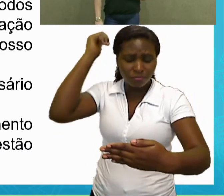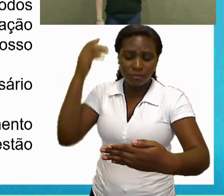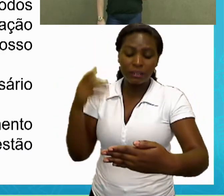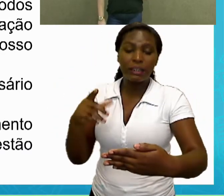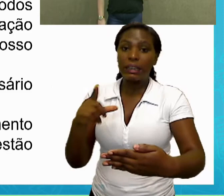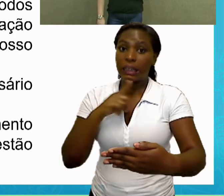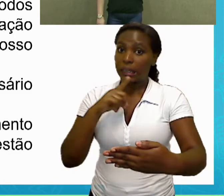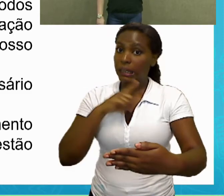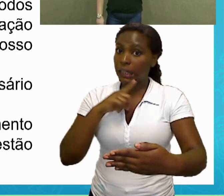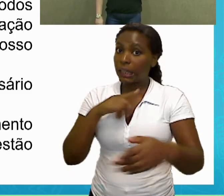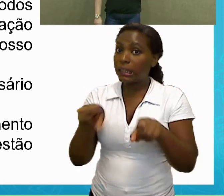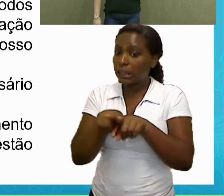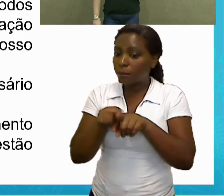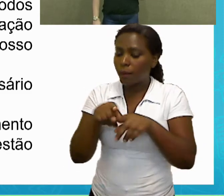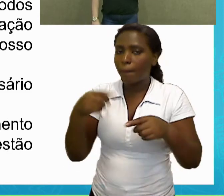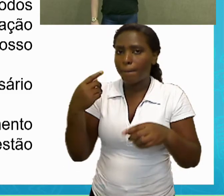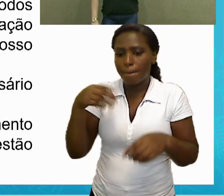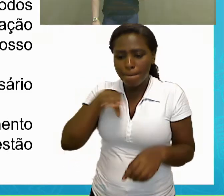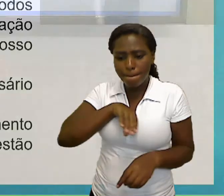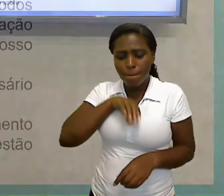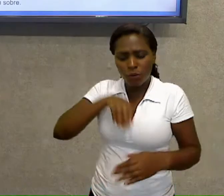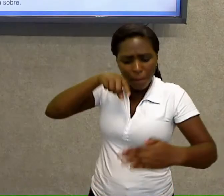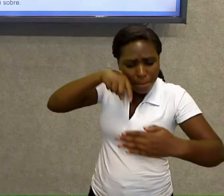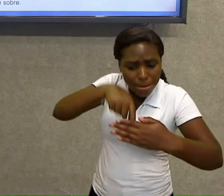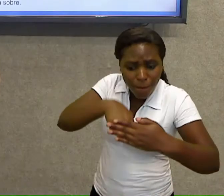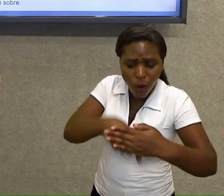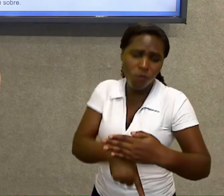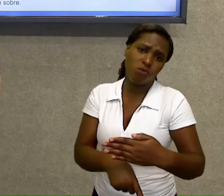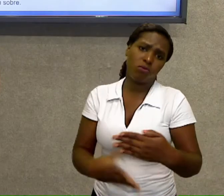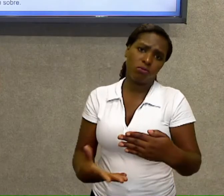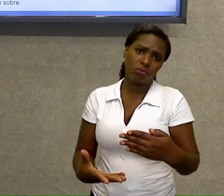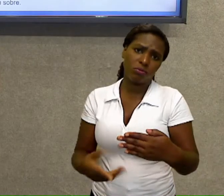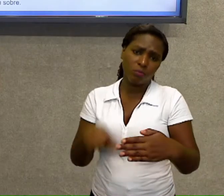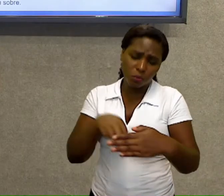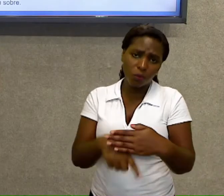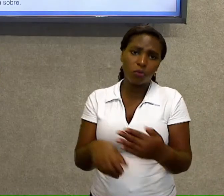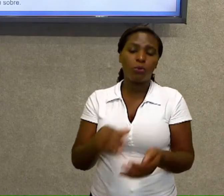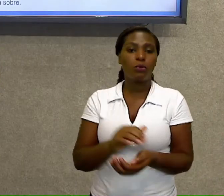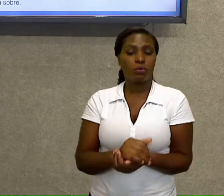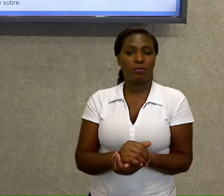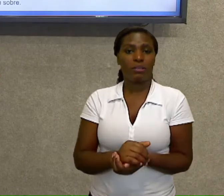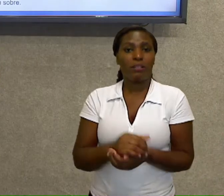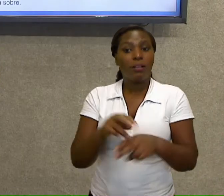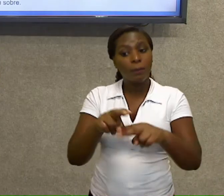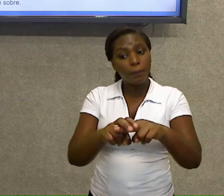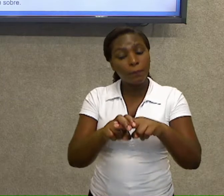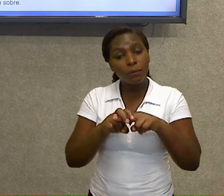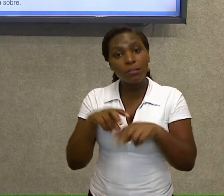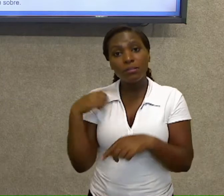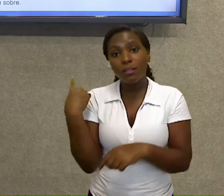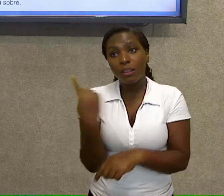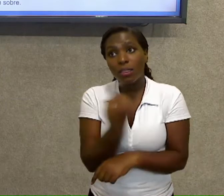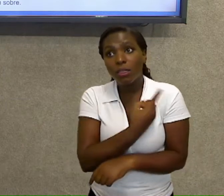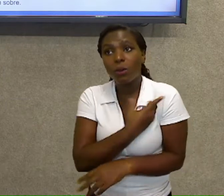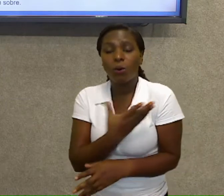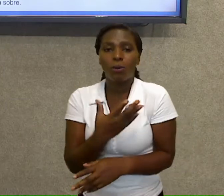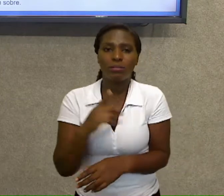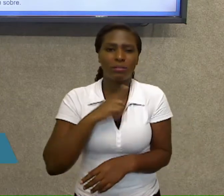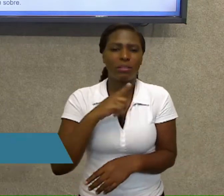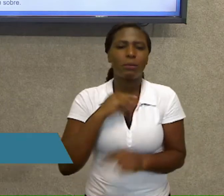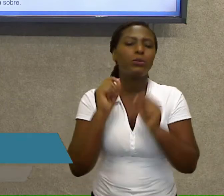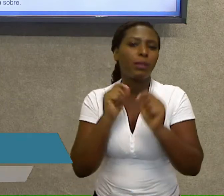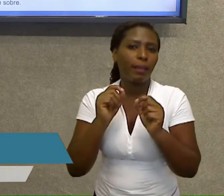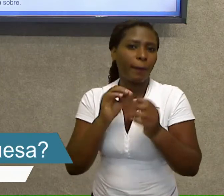vestibular. Isso, gente, quer dizer o seguinte, que nós temos aquela questão da linguagem